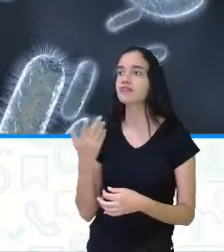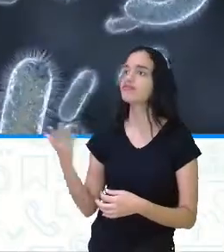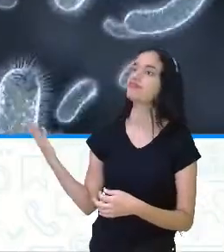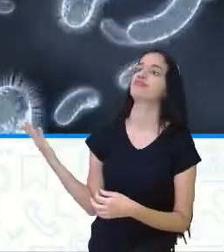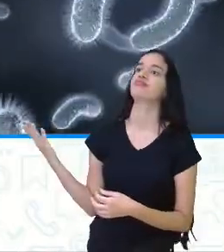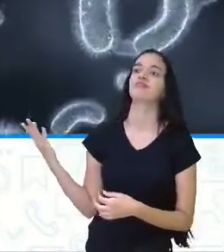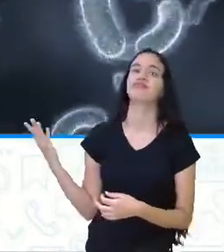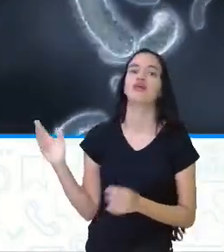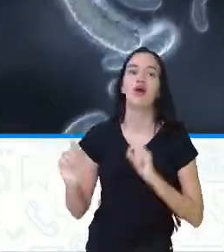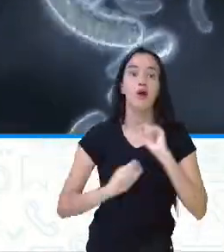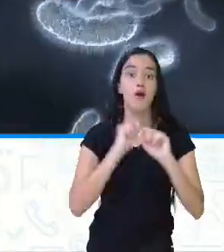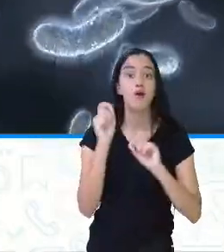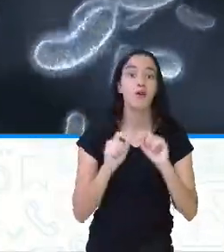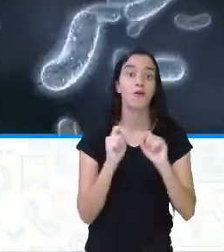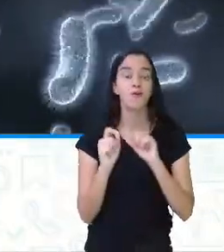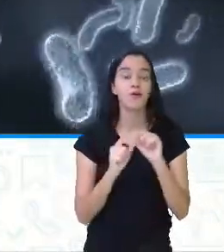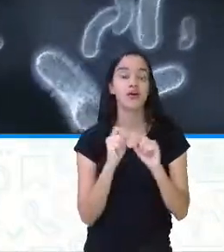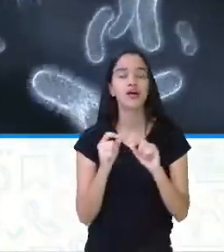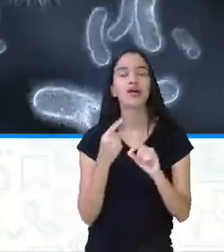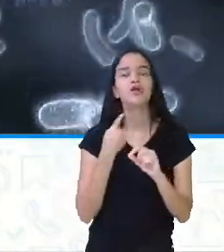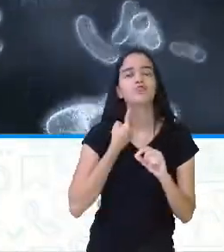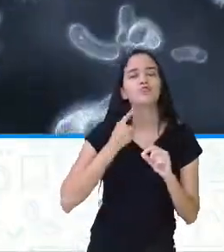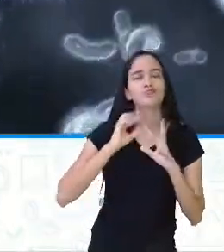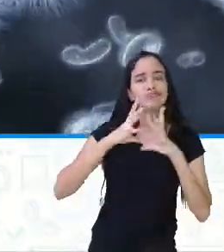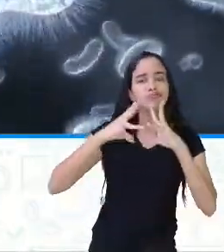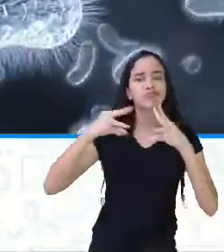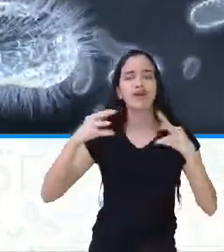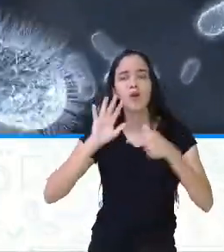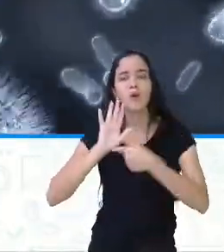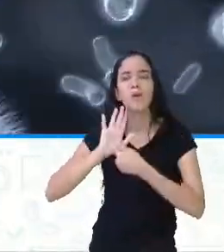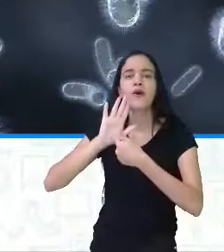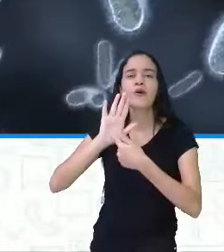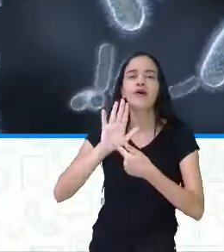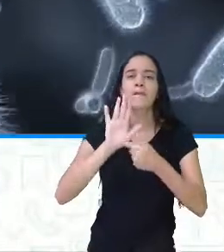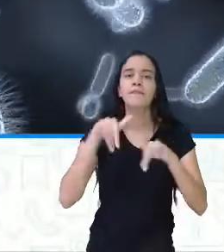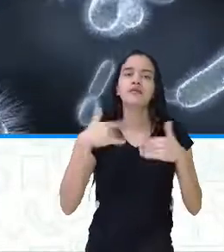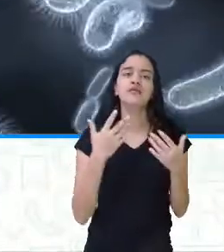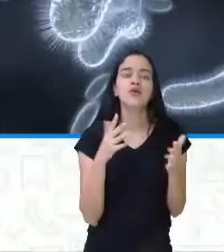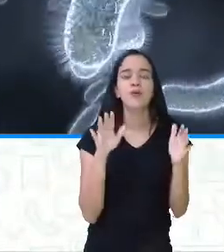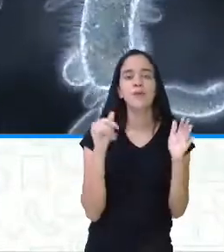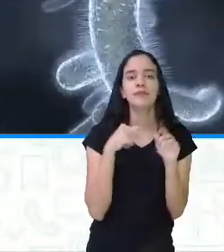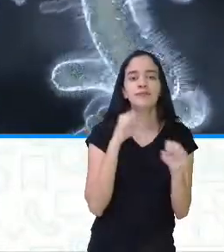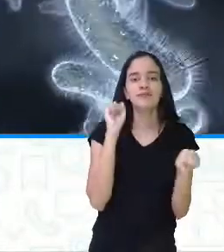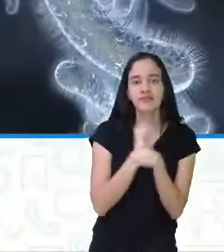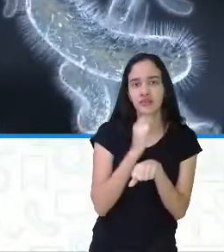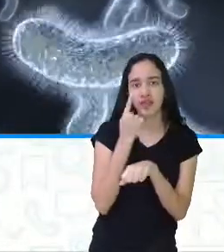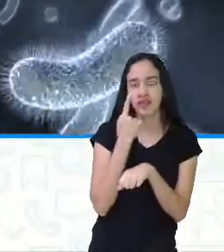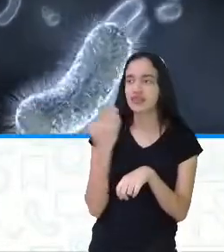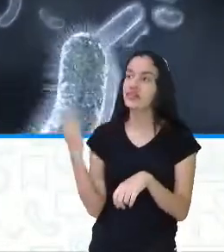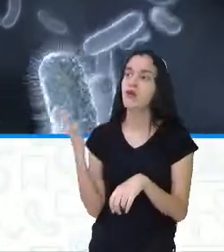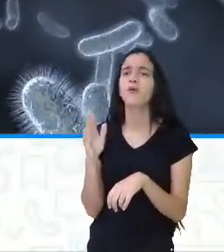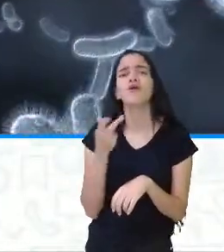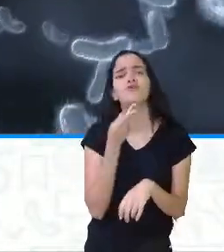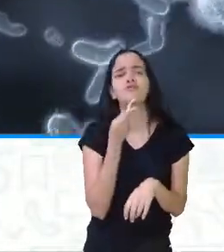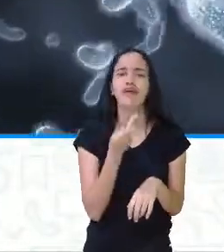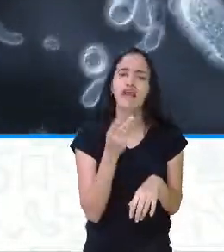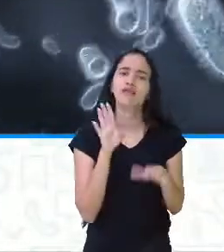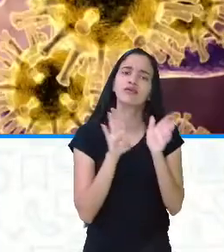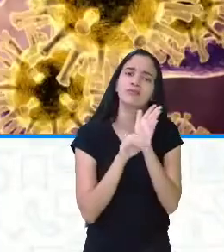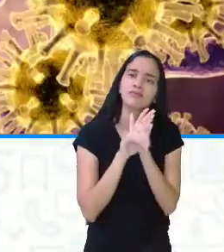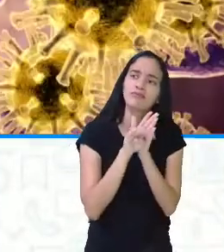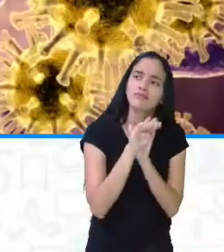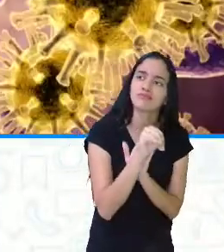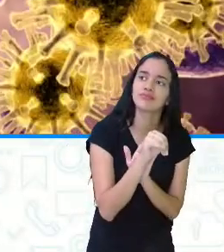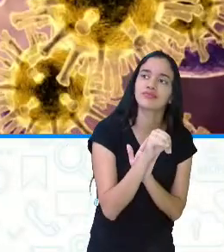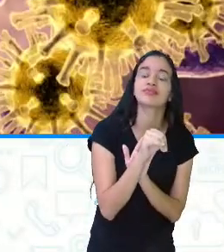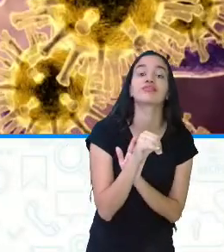aqui, que são os seres decompositores, e eu mostrei, só que eu parei em um porque não deu tempo. Então, eu já falei das bactérias e eu